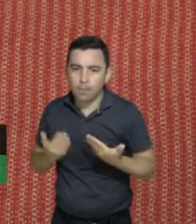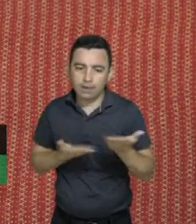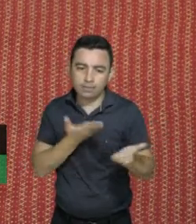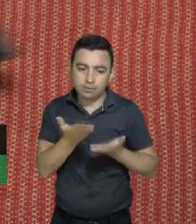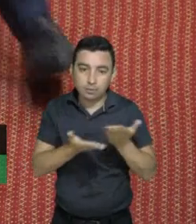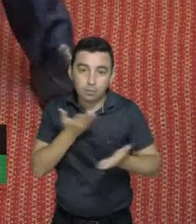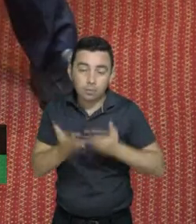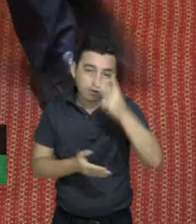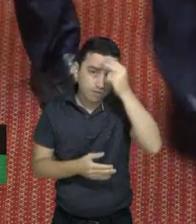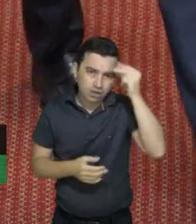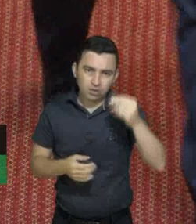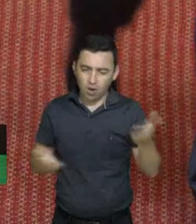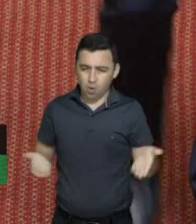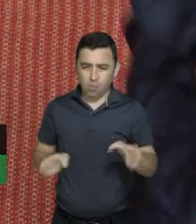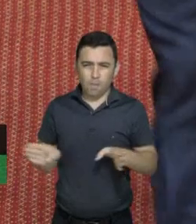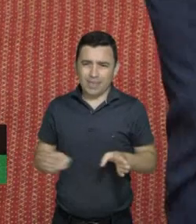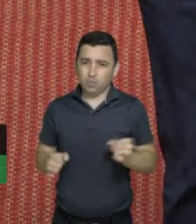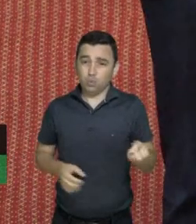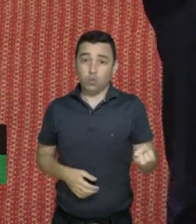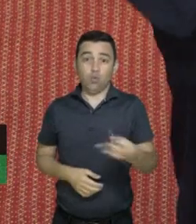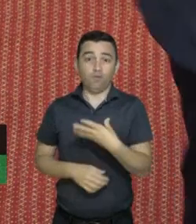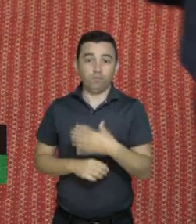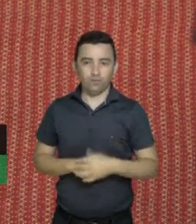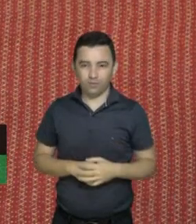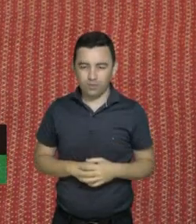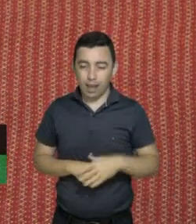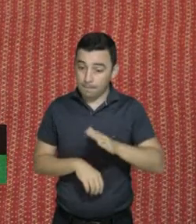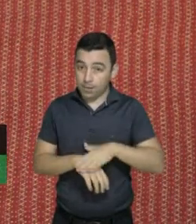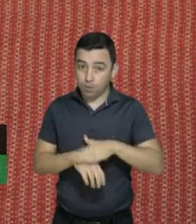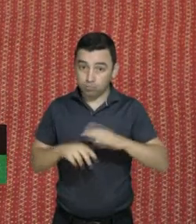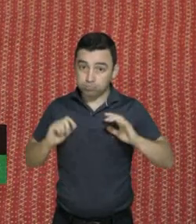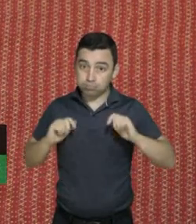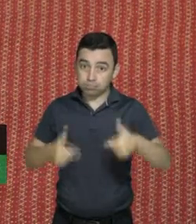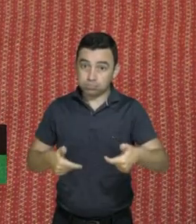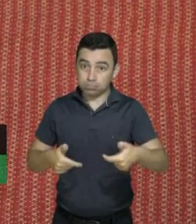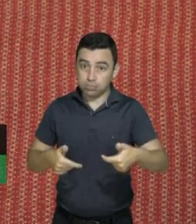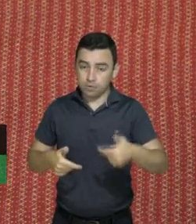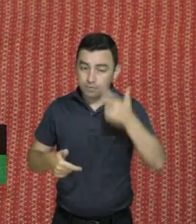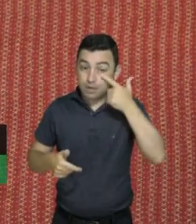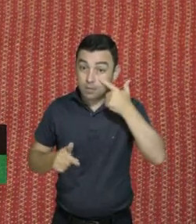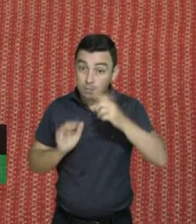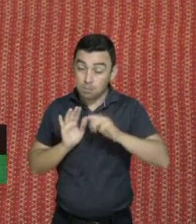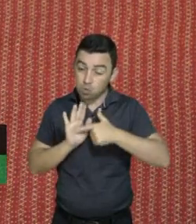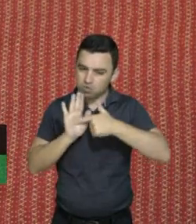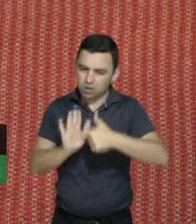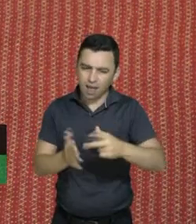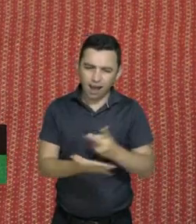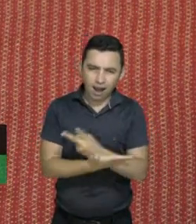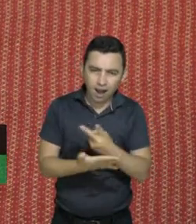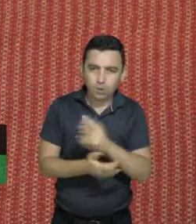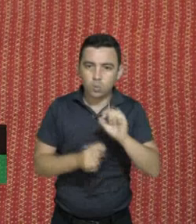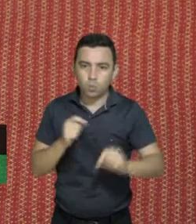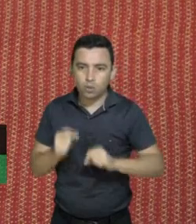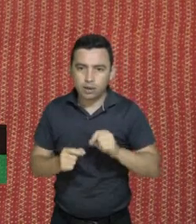lideranças é o novo momento e ações como essa de passar a limpo de mostrar o que tá errado de ter coragem de